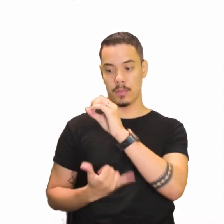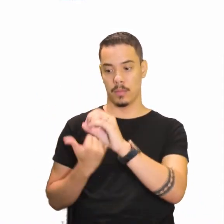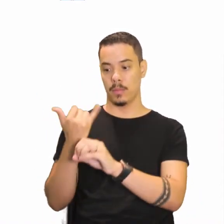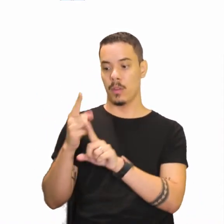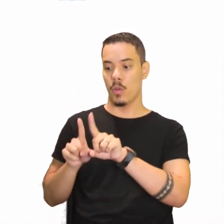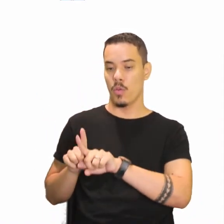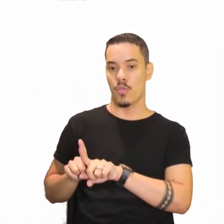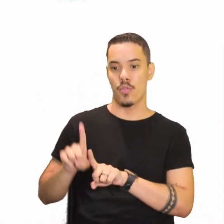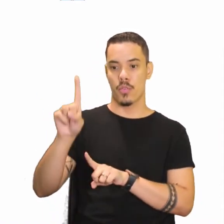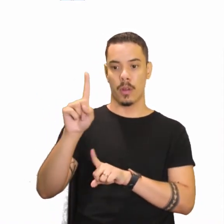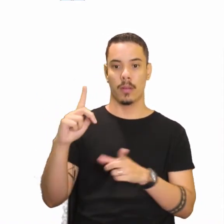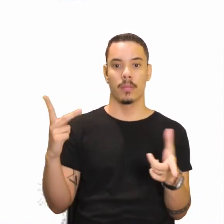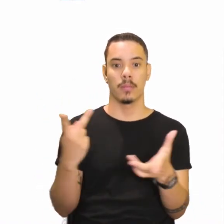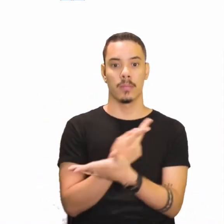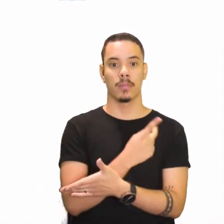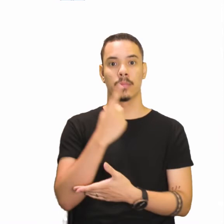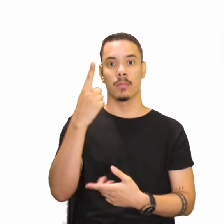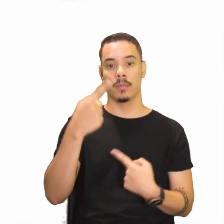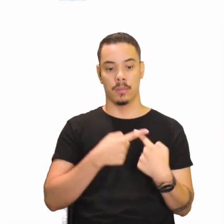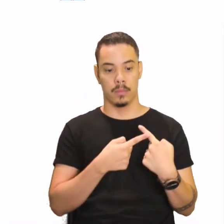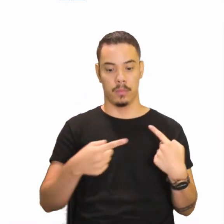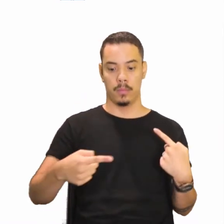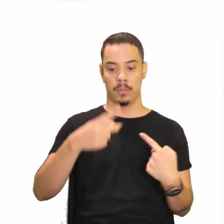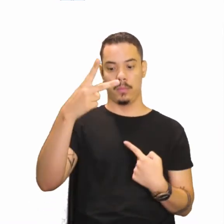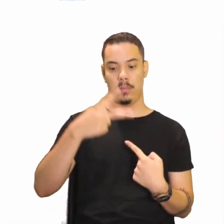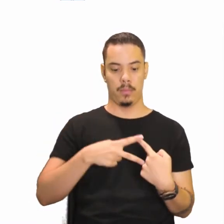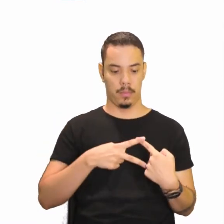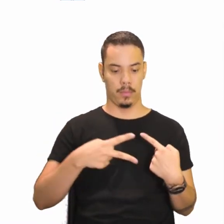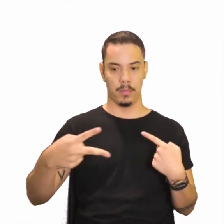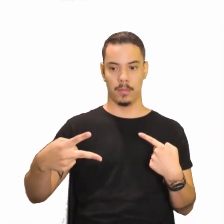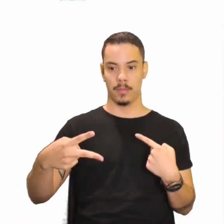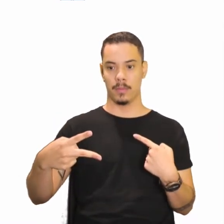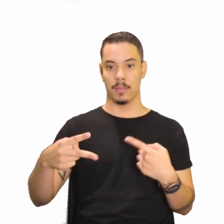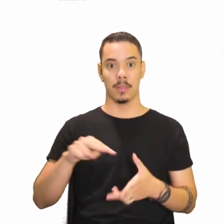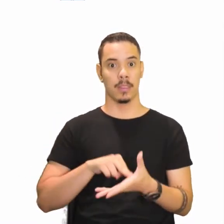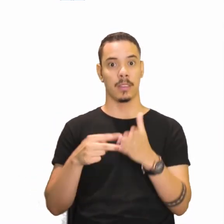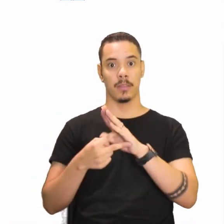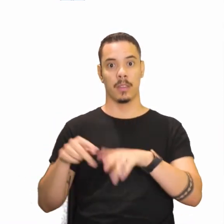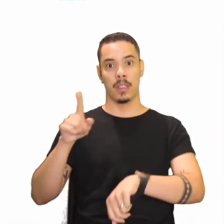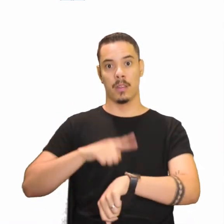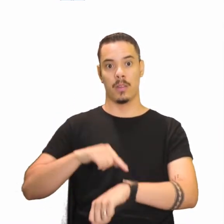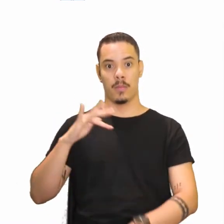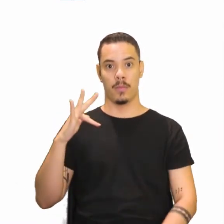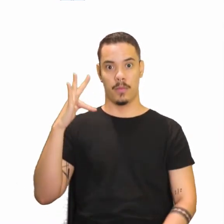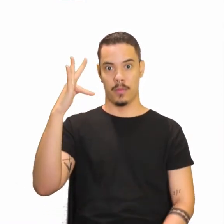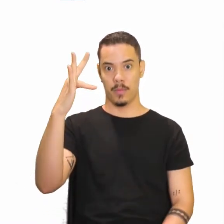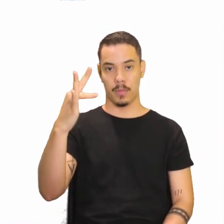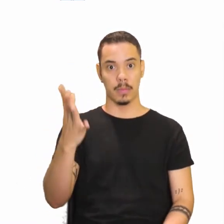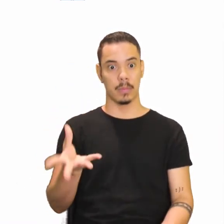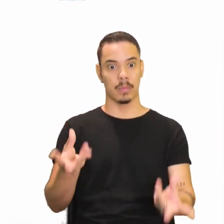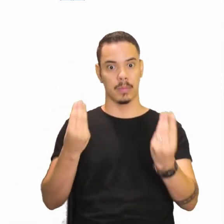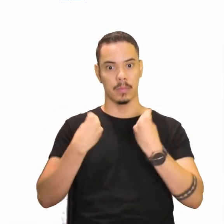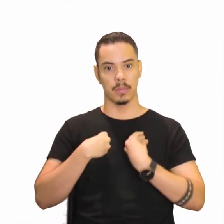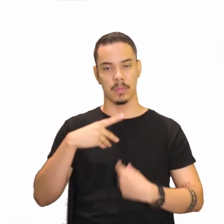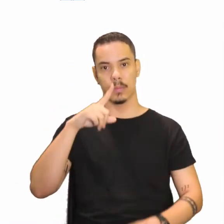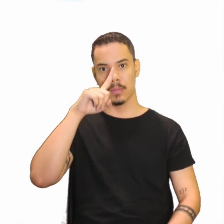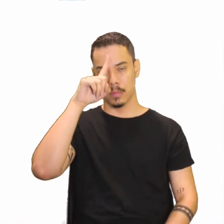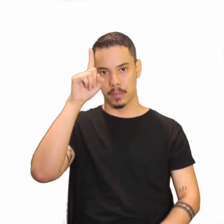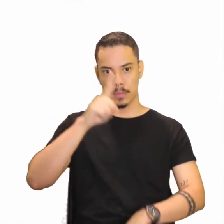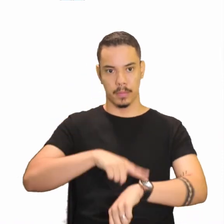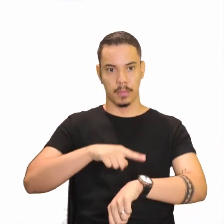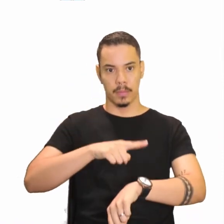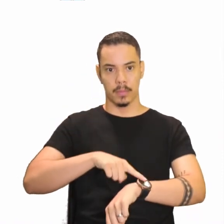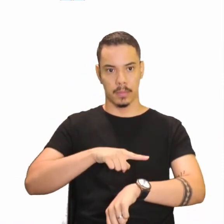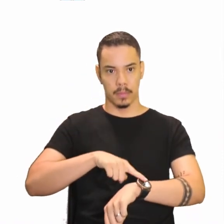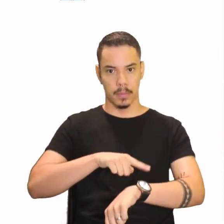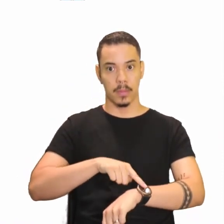a 2 semanas, ó, daqui a tempo futuro, deu ideia de distância e tempo futuro,